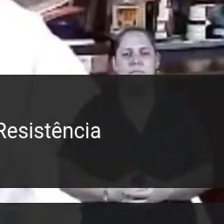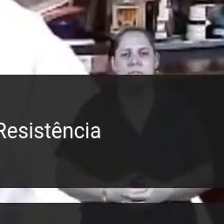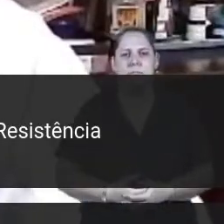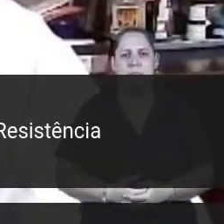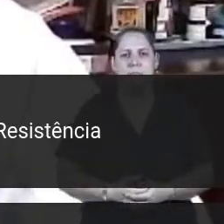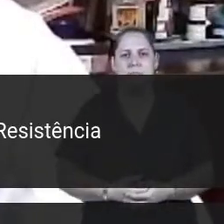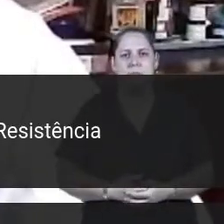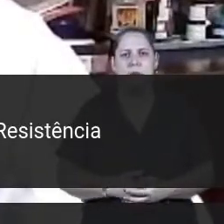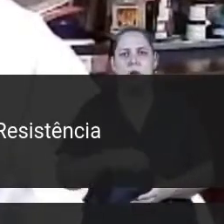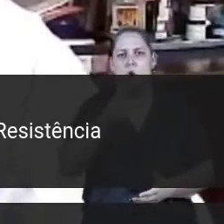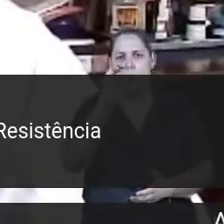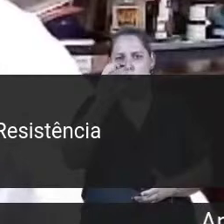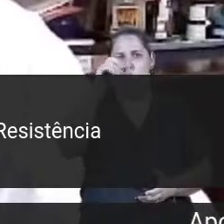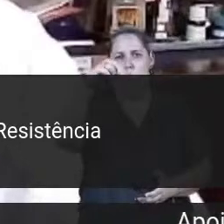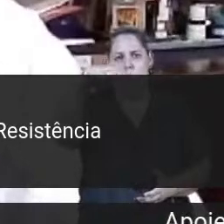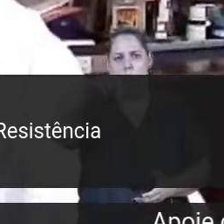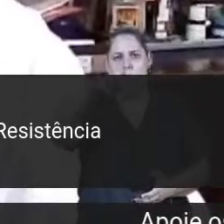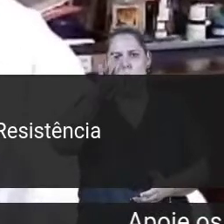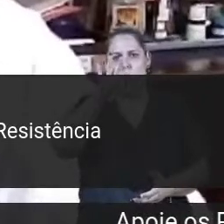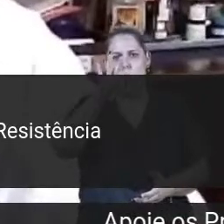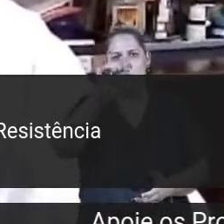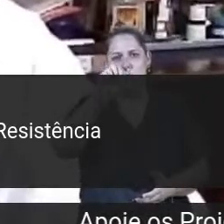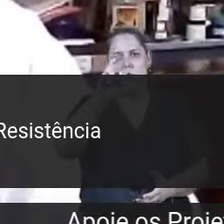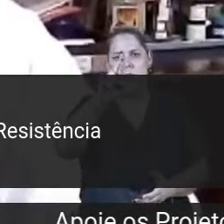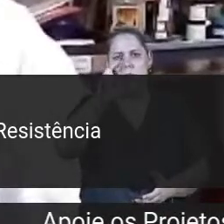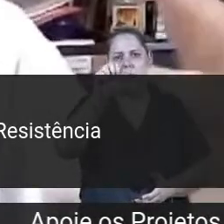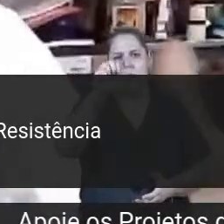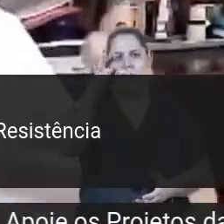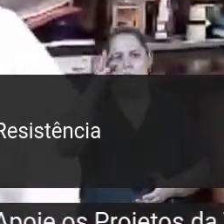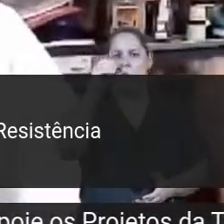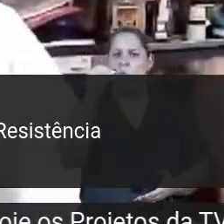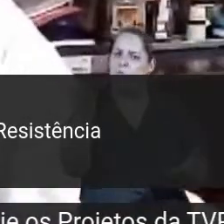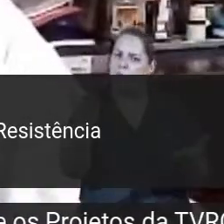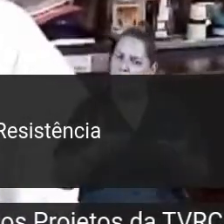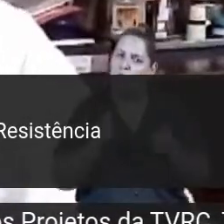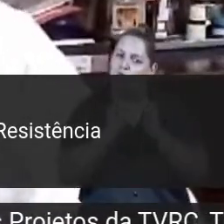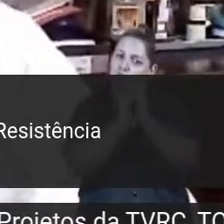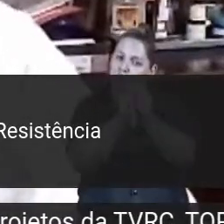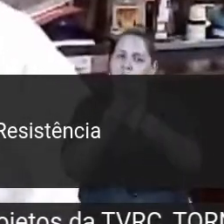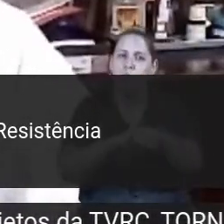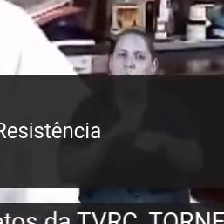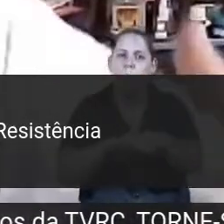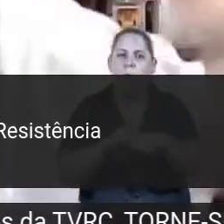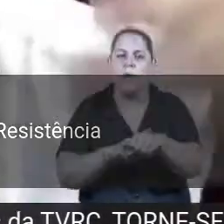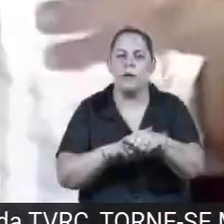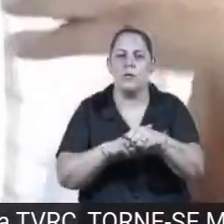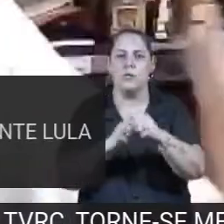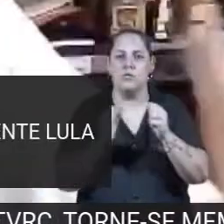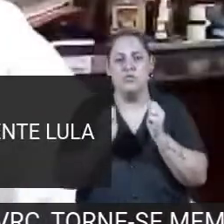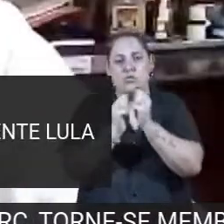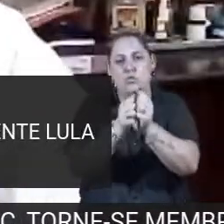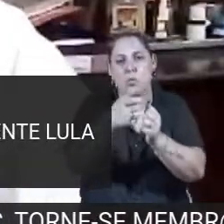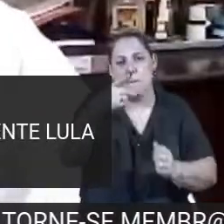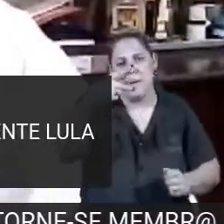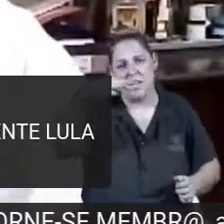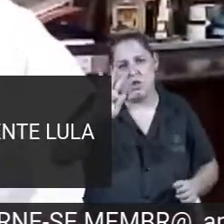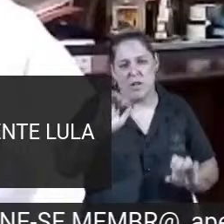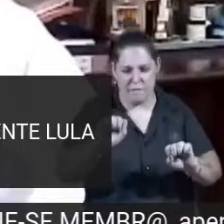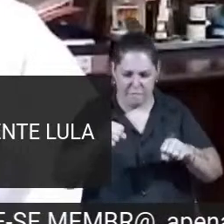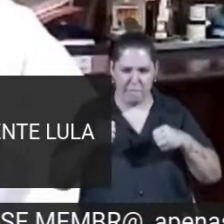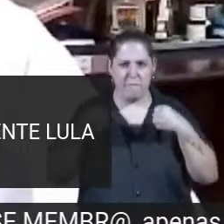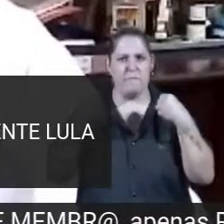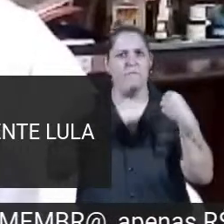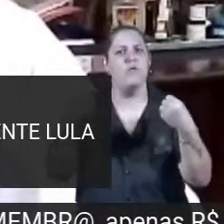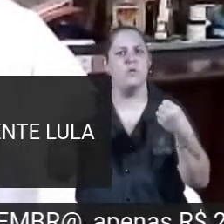E, companheiro Contarato, você vem exatamente neste momento, trazendo para dentro do partido esta força